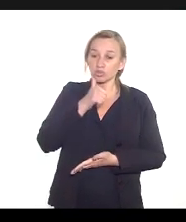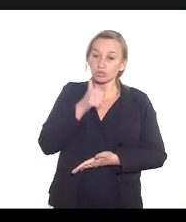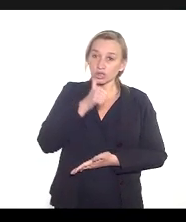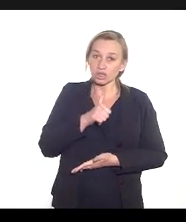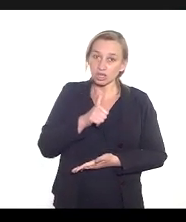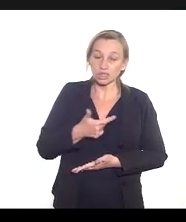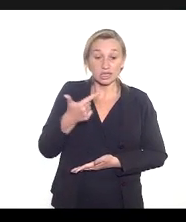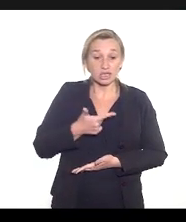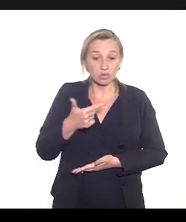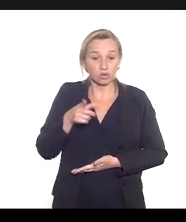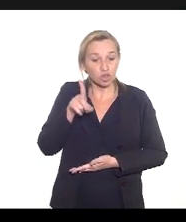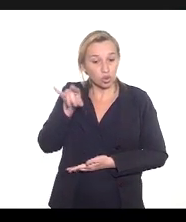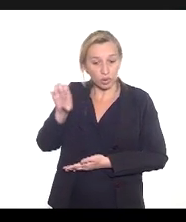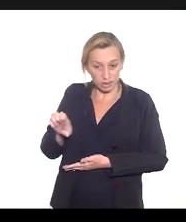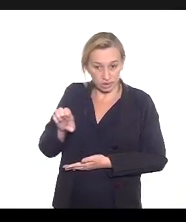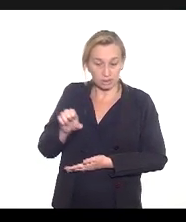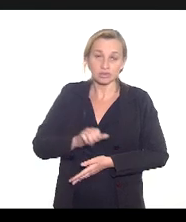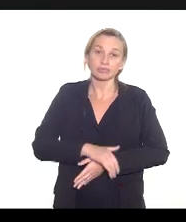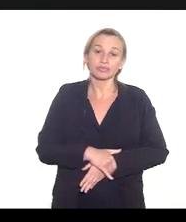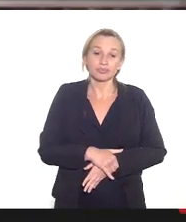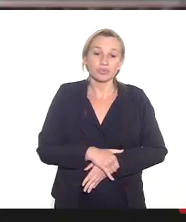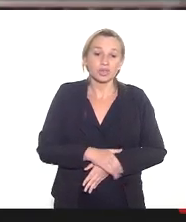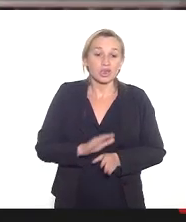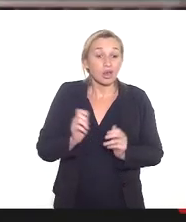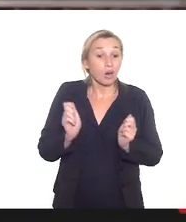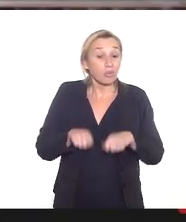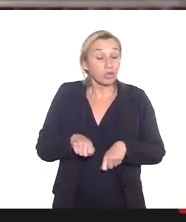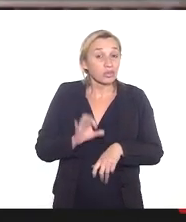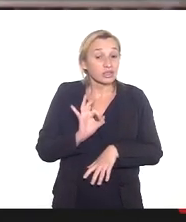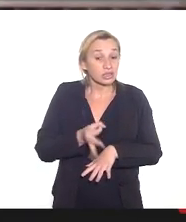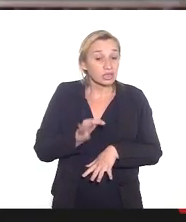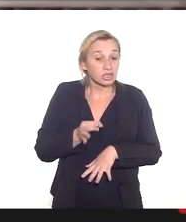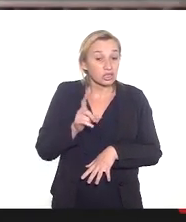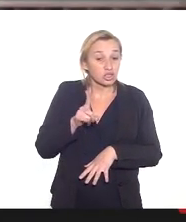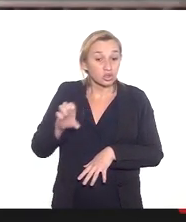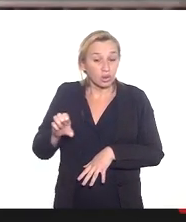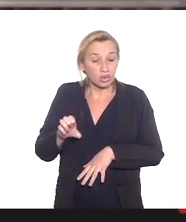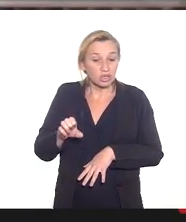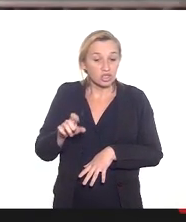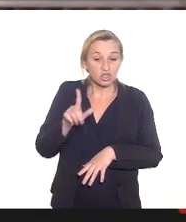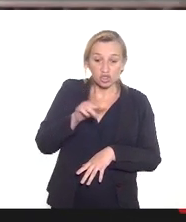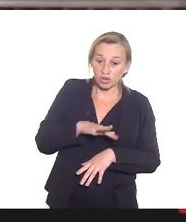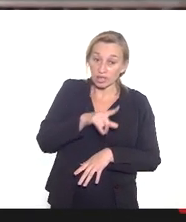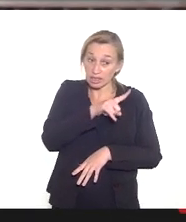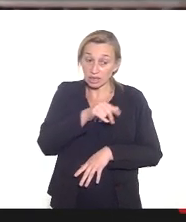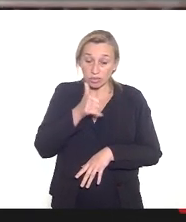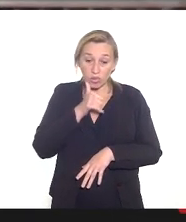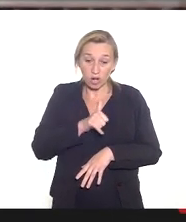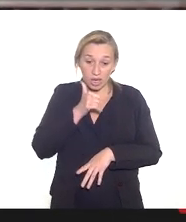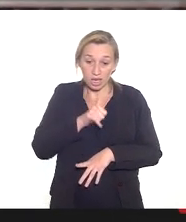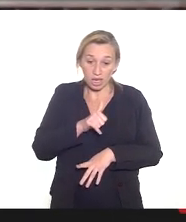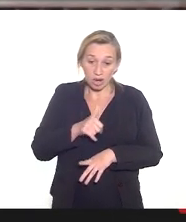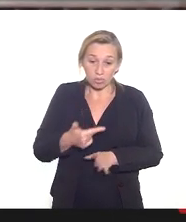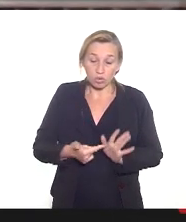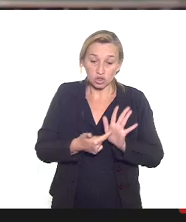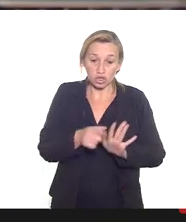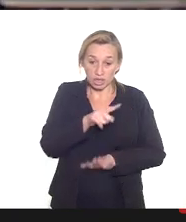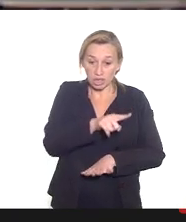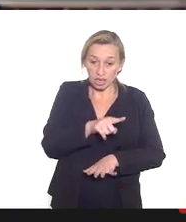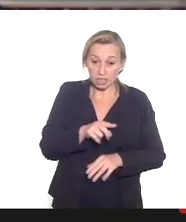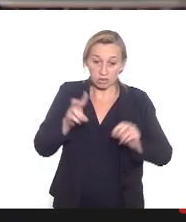sobretudo em relação a segunda dose também né e a possibilidade inclusive de doses diferentes no caso dessas mulheres dado aí os